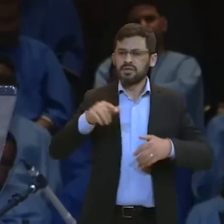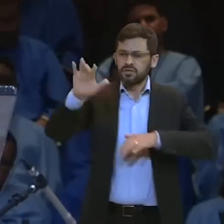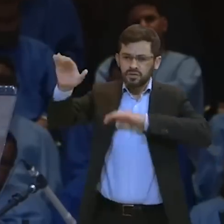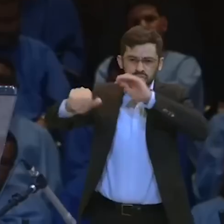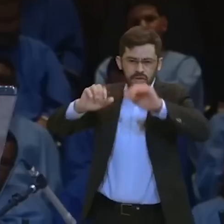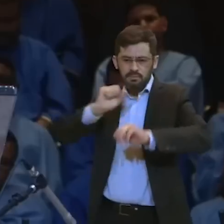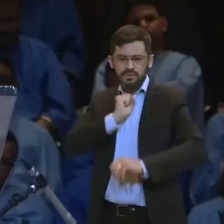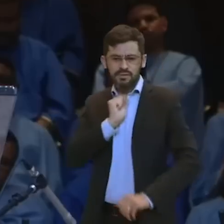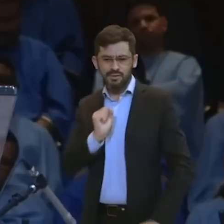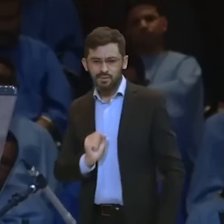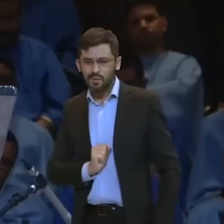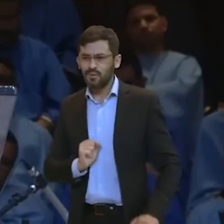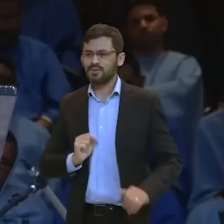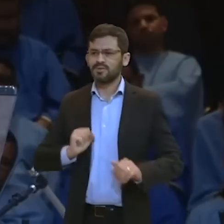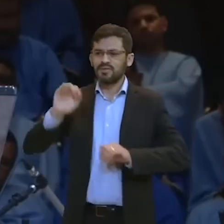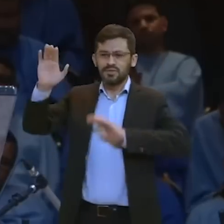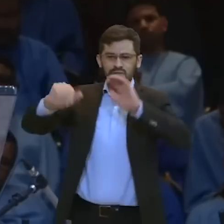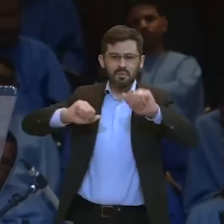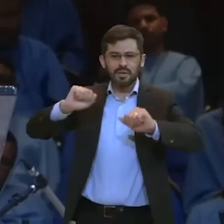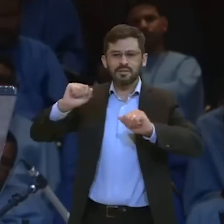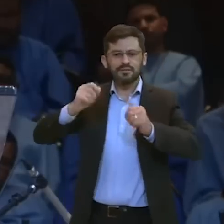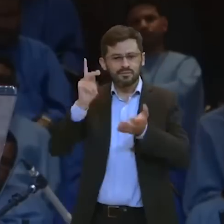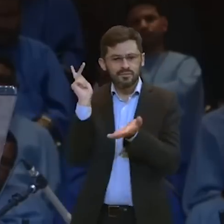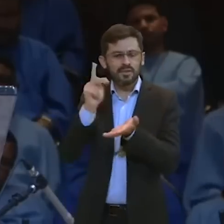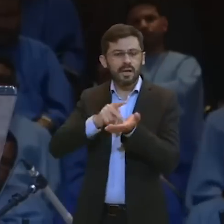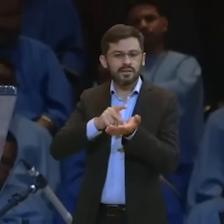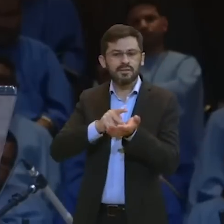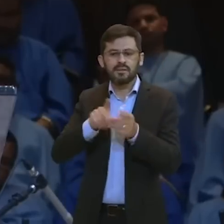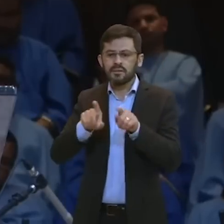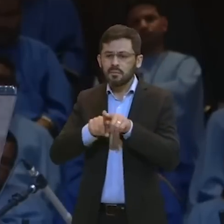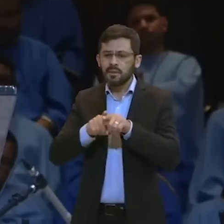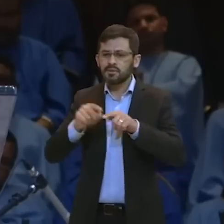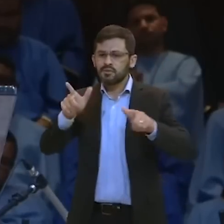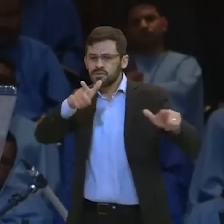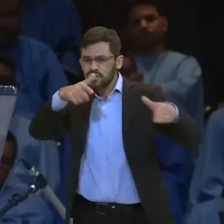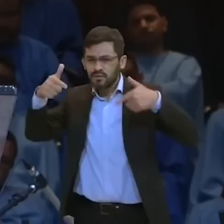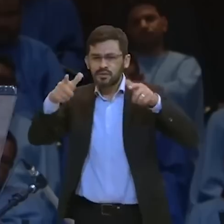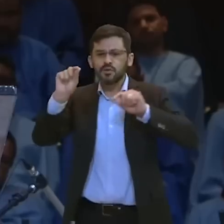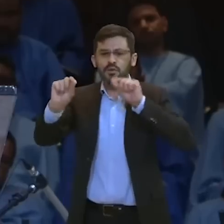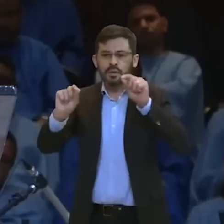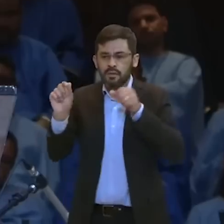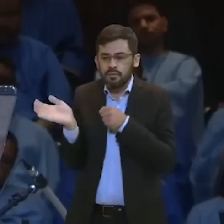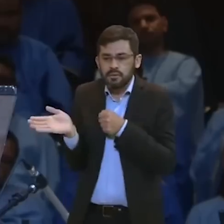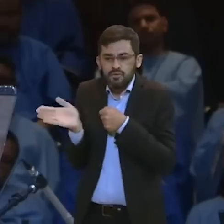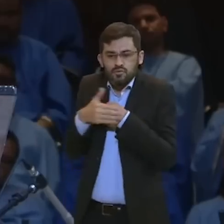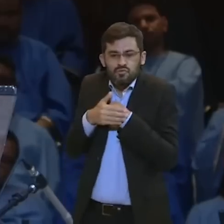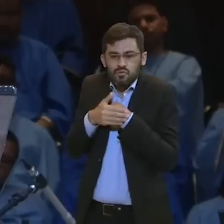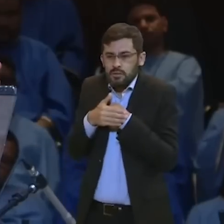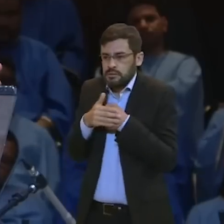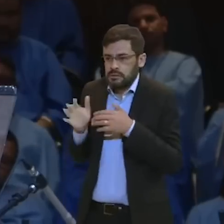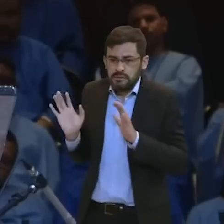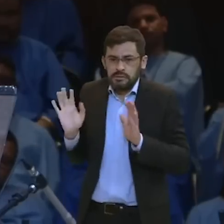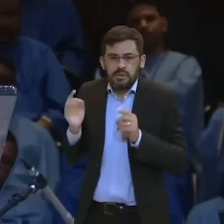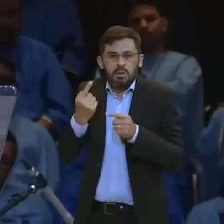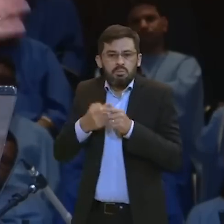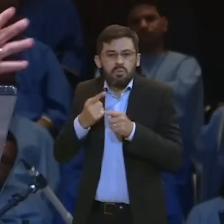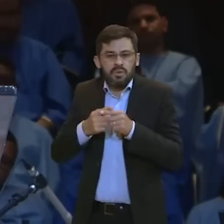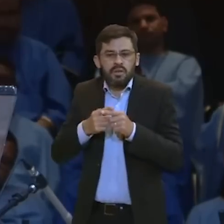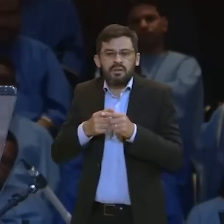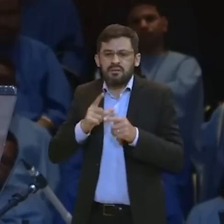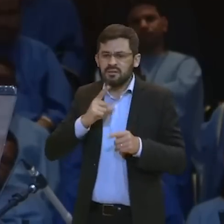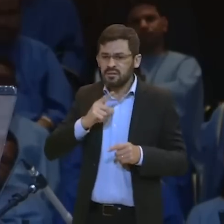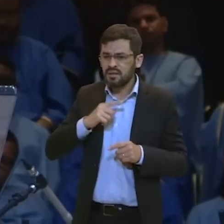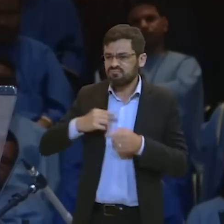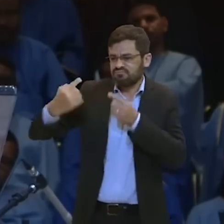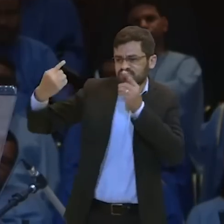chama os sacerdotes, e muito provavelmente os levitas e sacerdotes estavam escondidos, porque havia uma